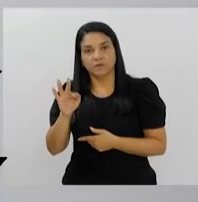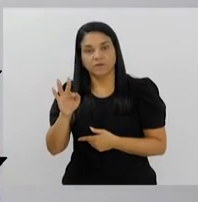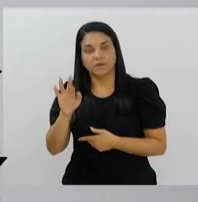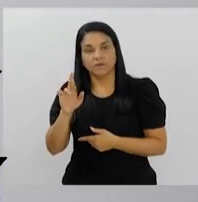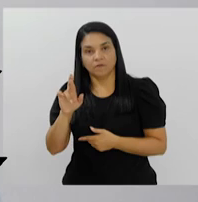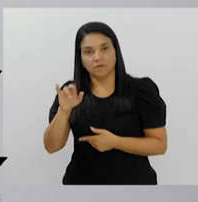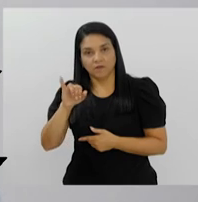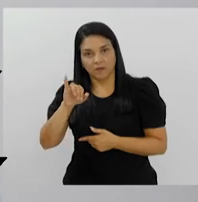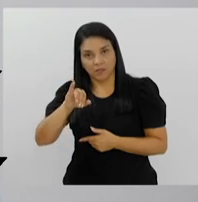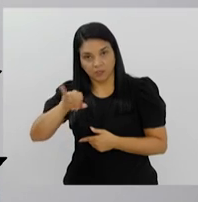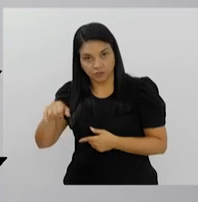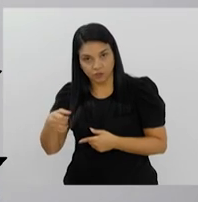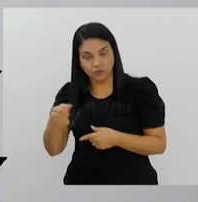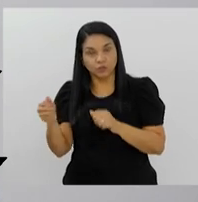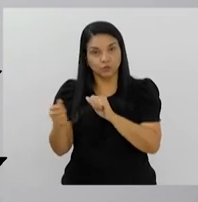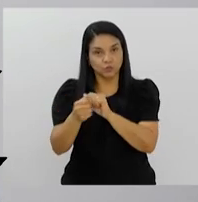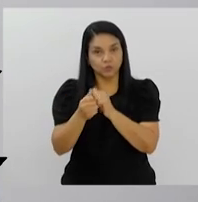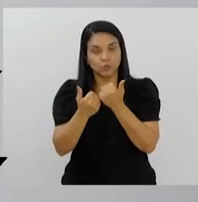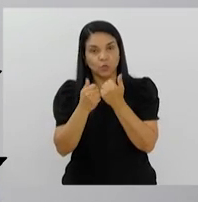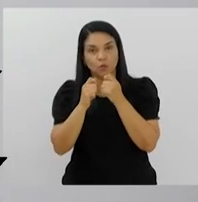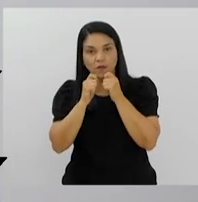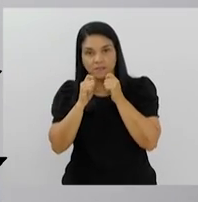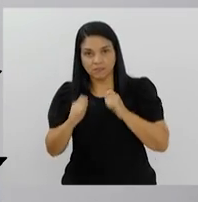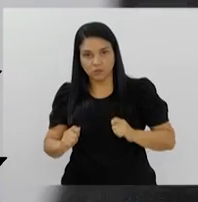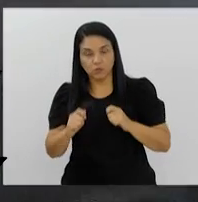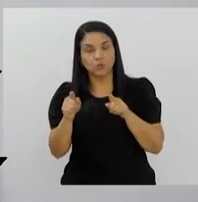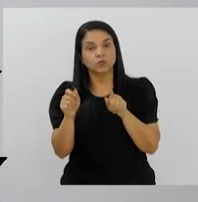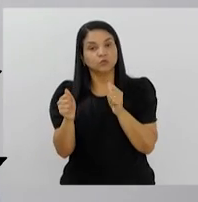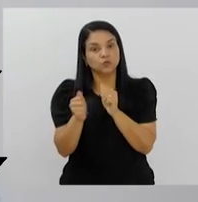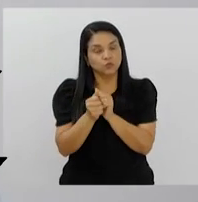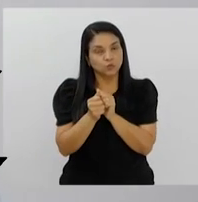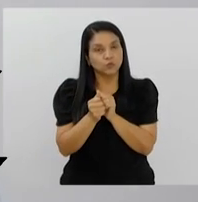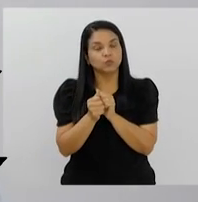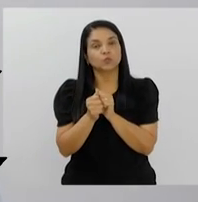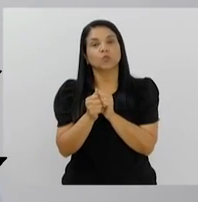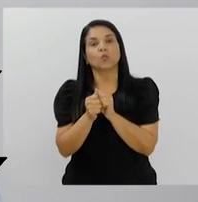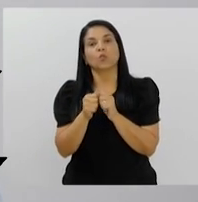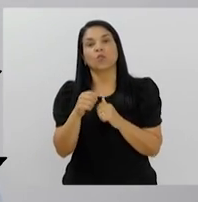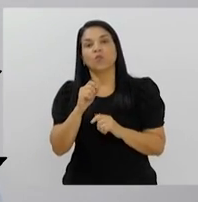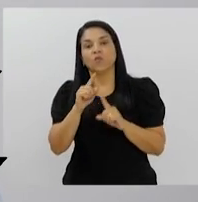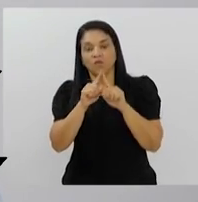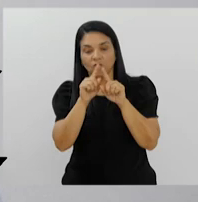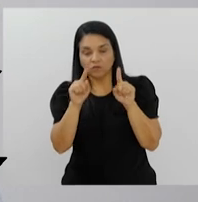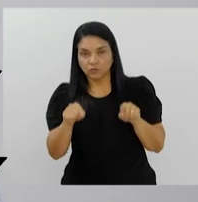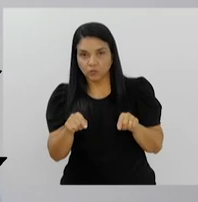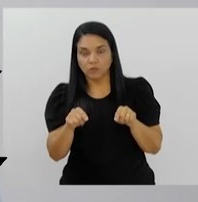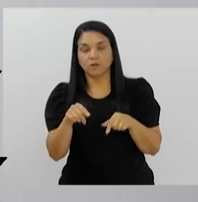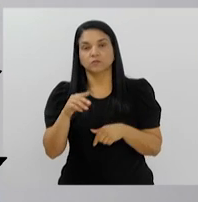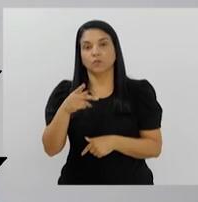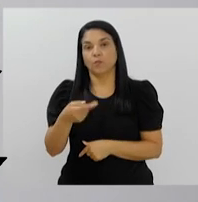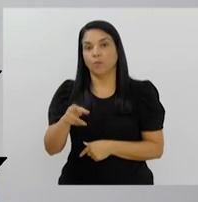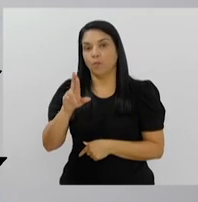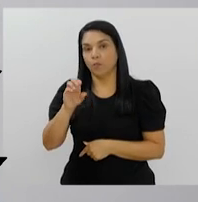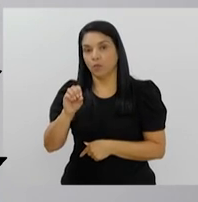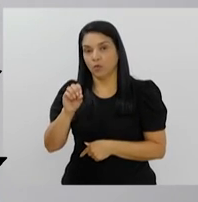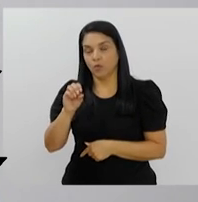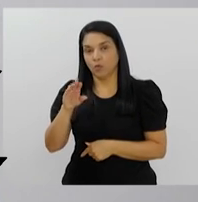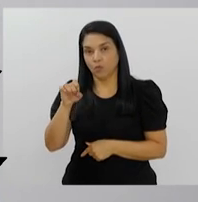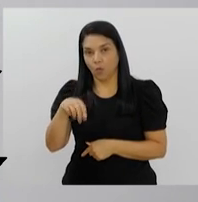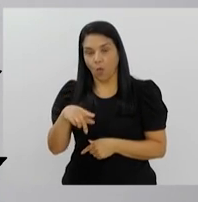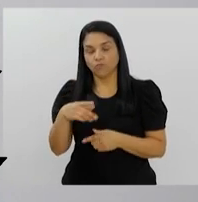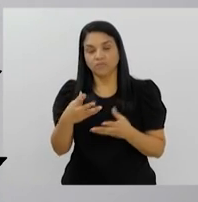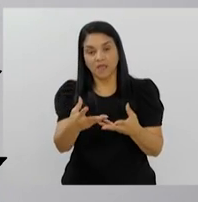advogada que recebe juntamente com o funcionário do Procom especialista em Direito consumidor todos os